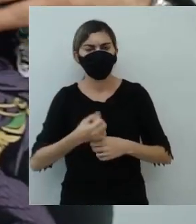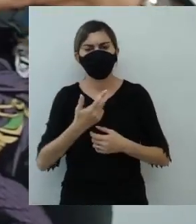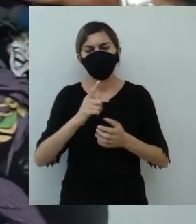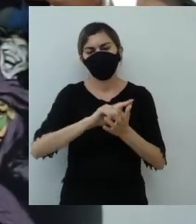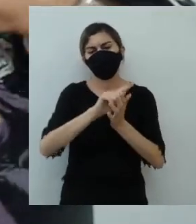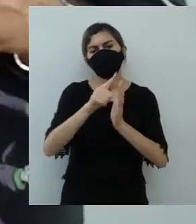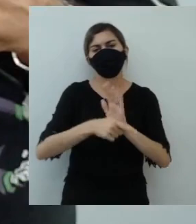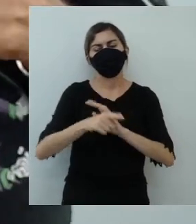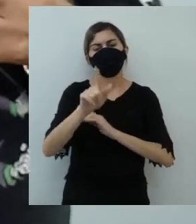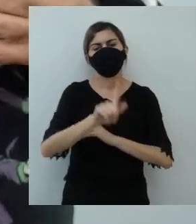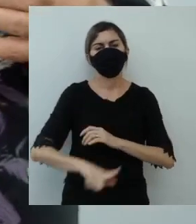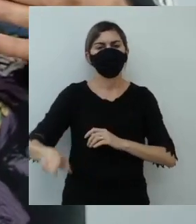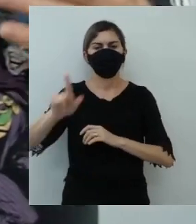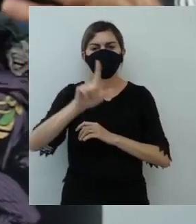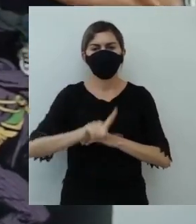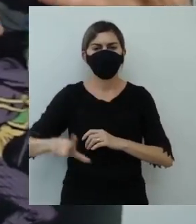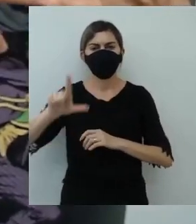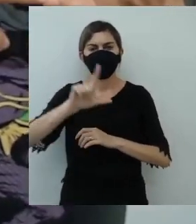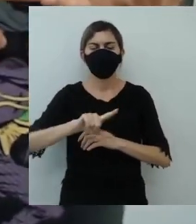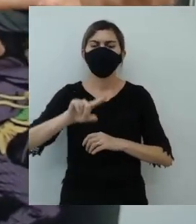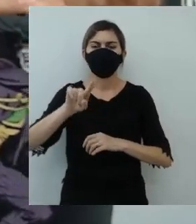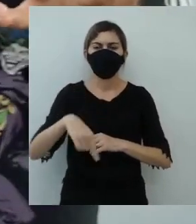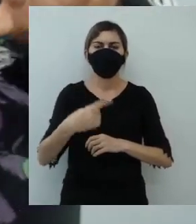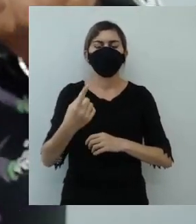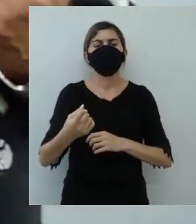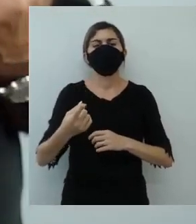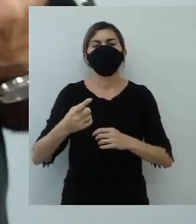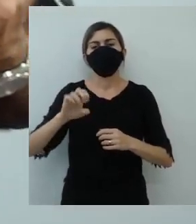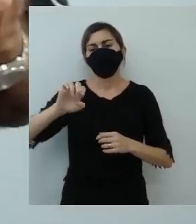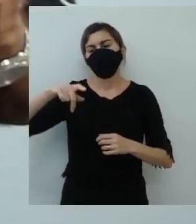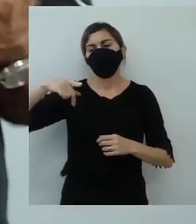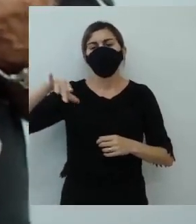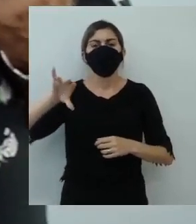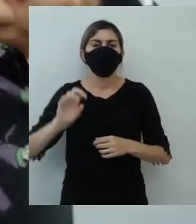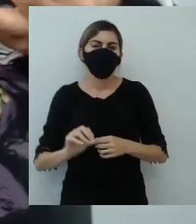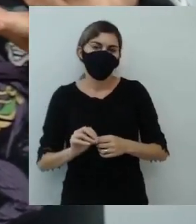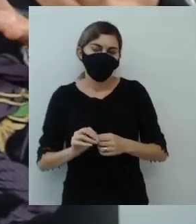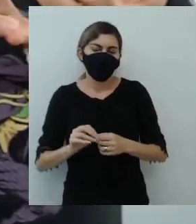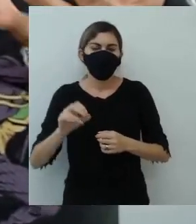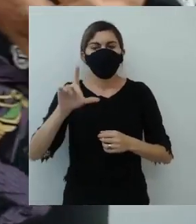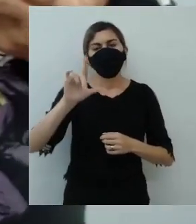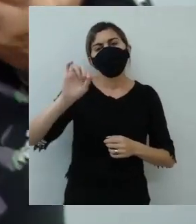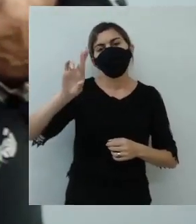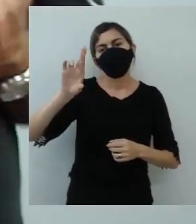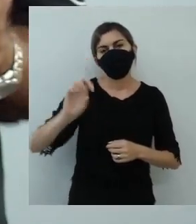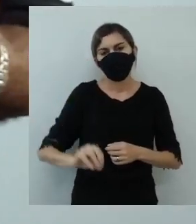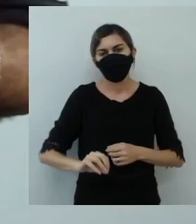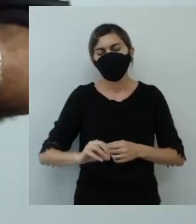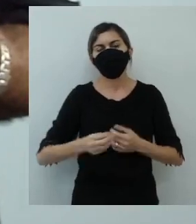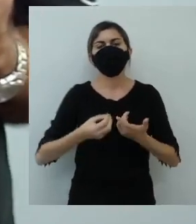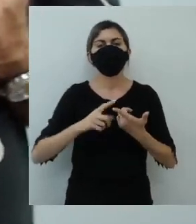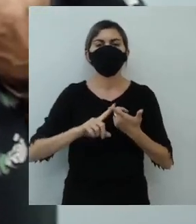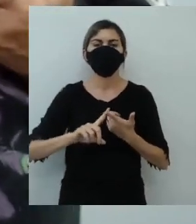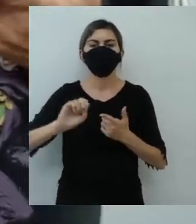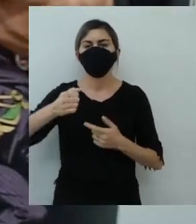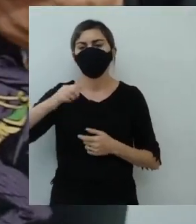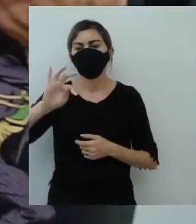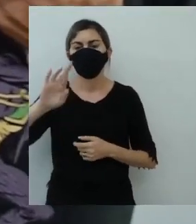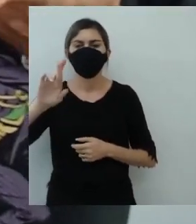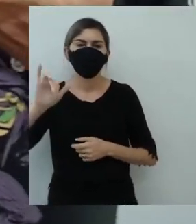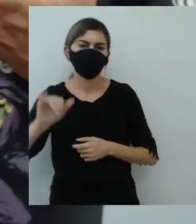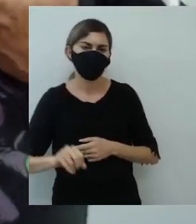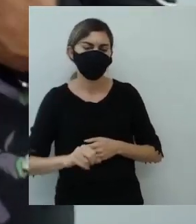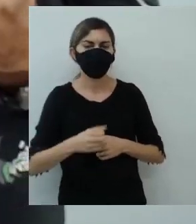gêneros literários, né, ainda eram gênero épico, gênero lírico, gênero satírico e o